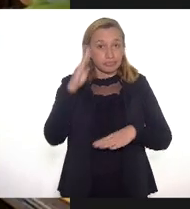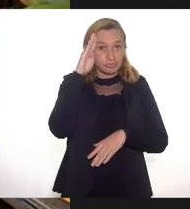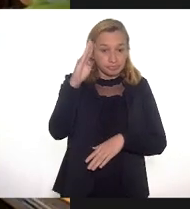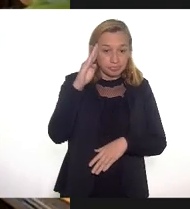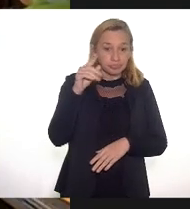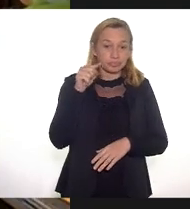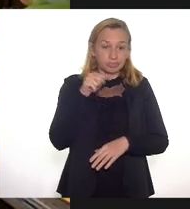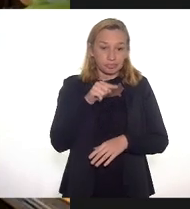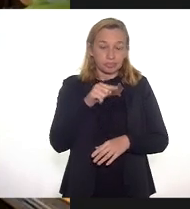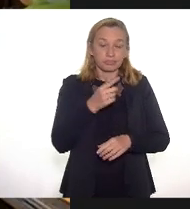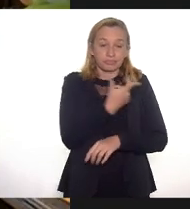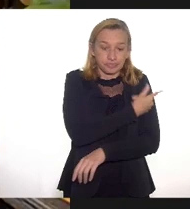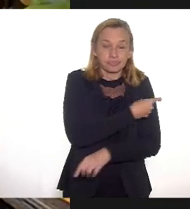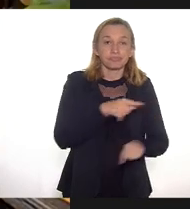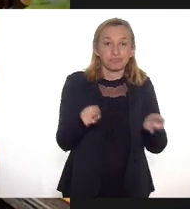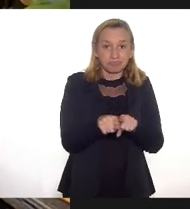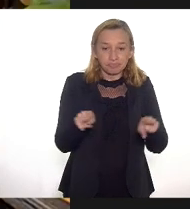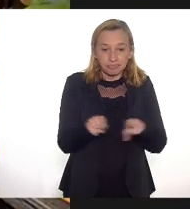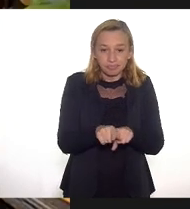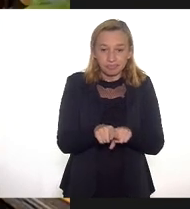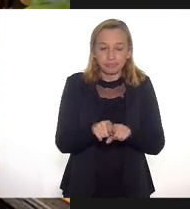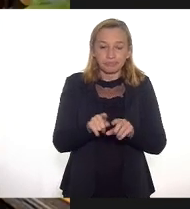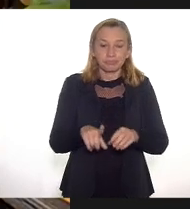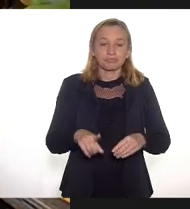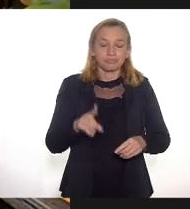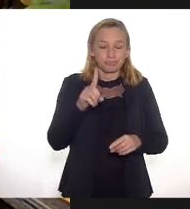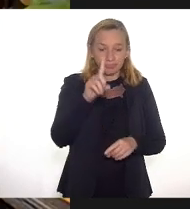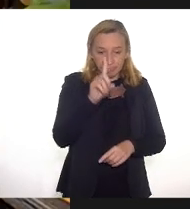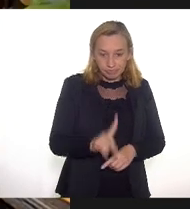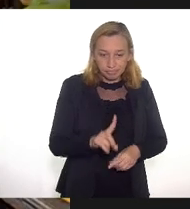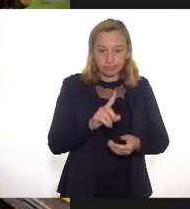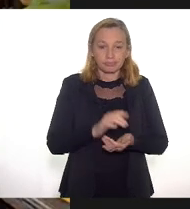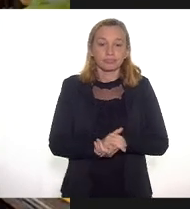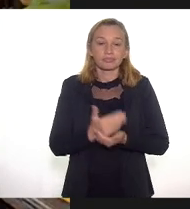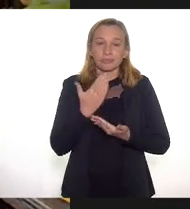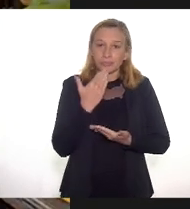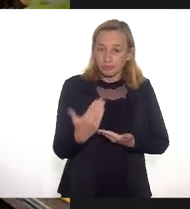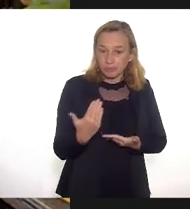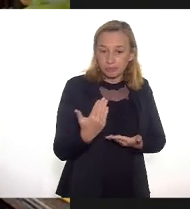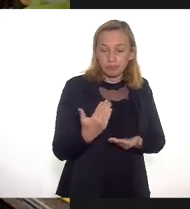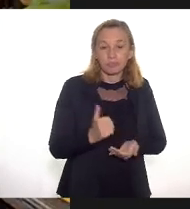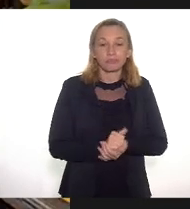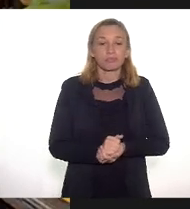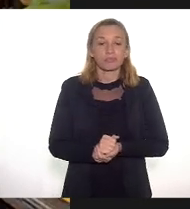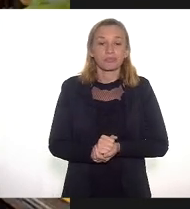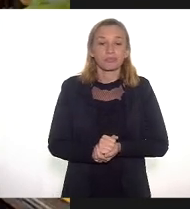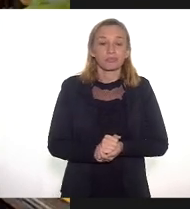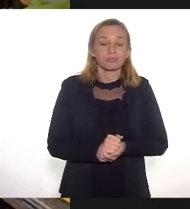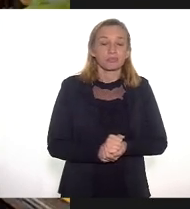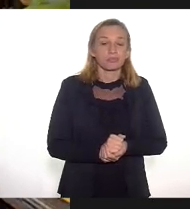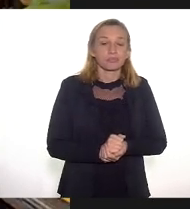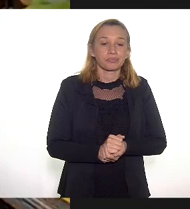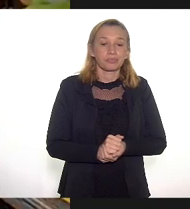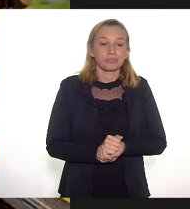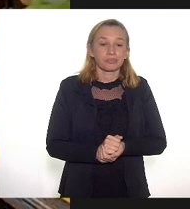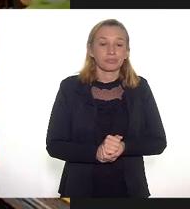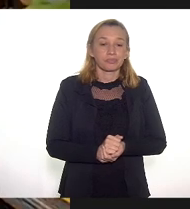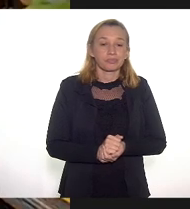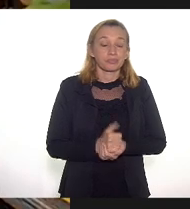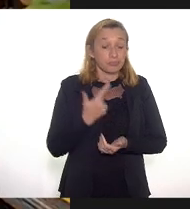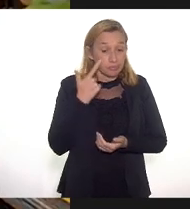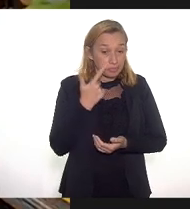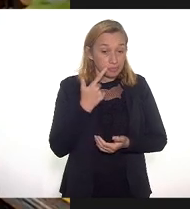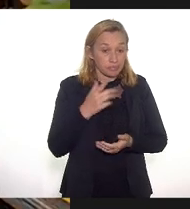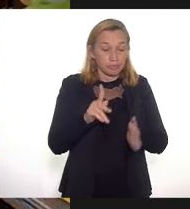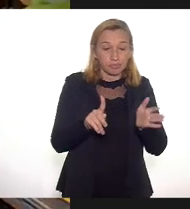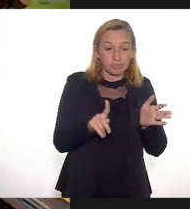priorização também esteja garantida. Então, nesse sentido, eu peço que apreciem o projeto de